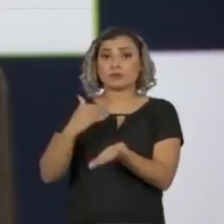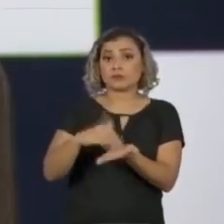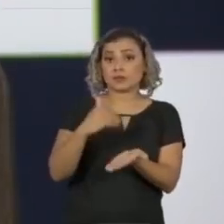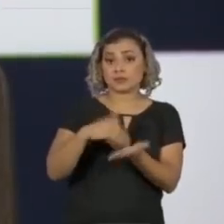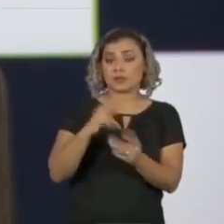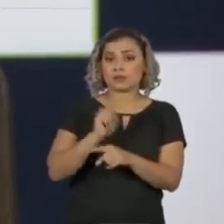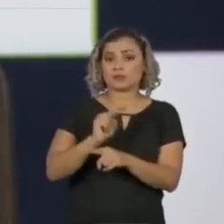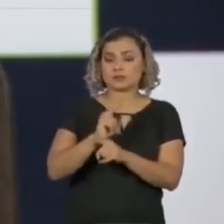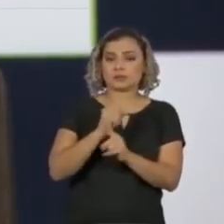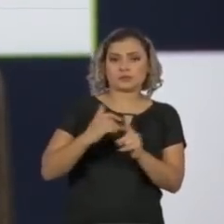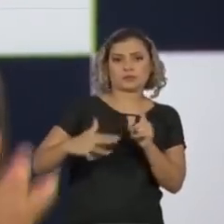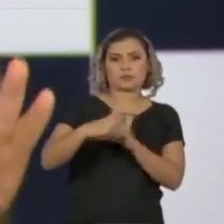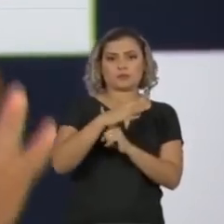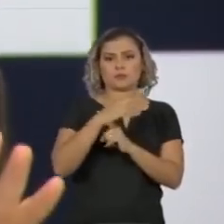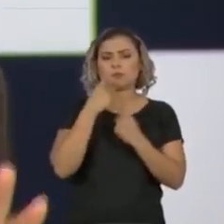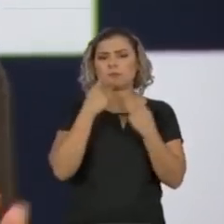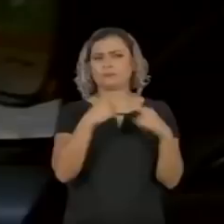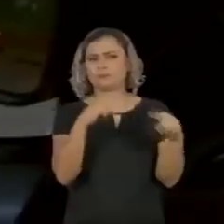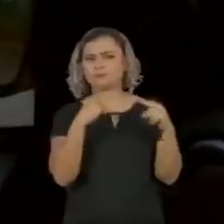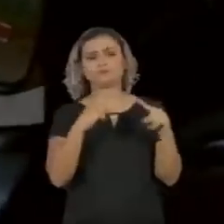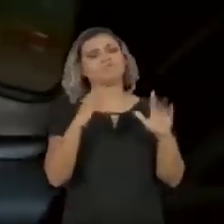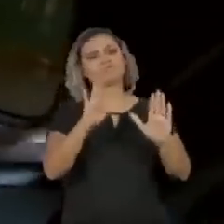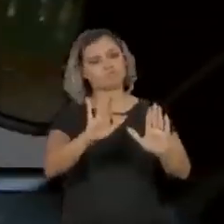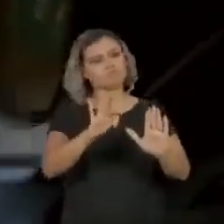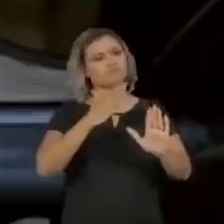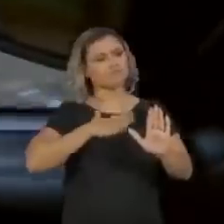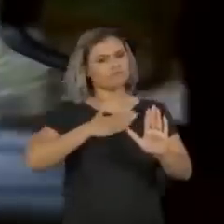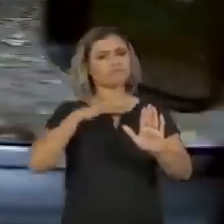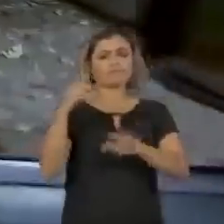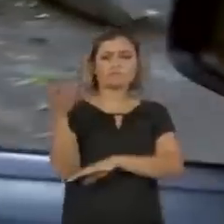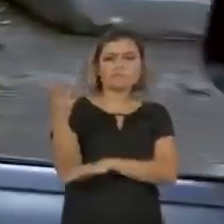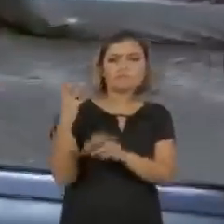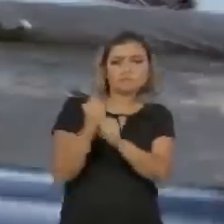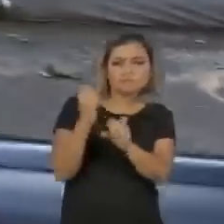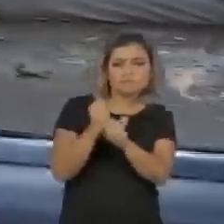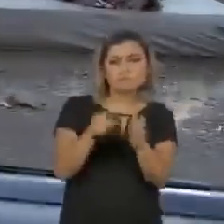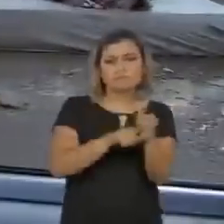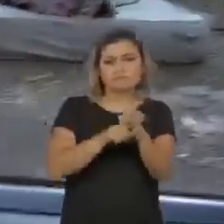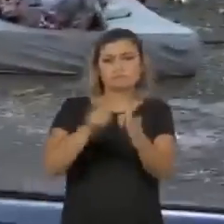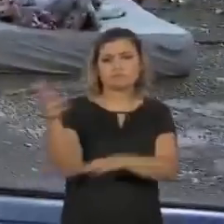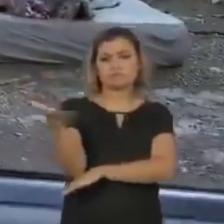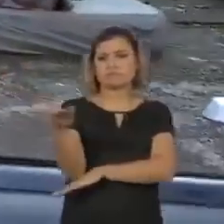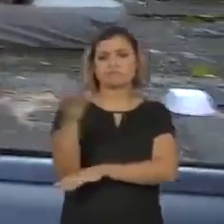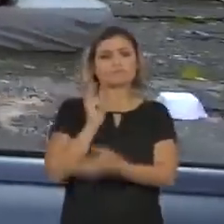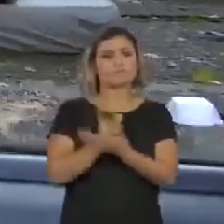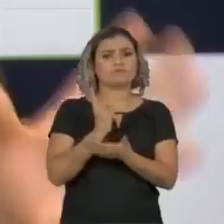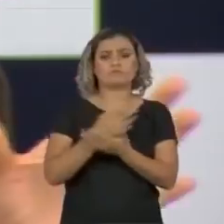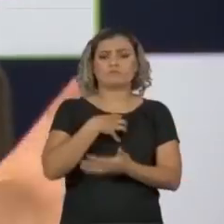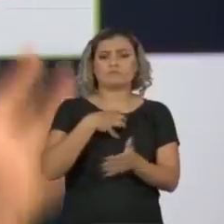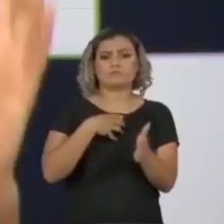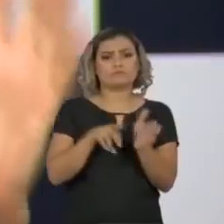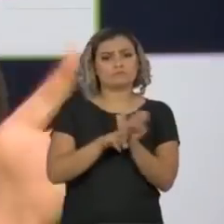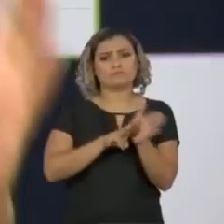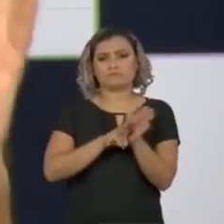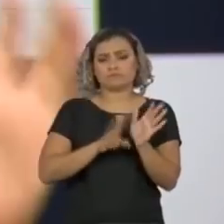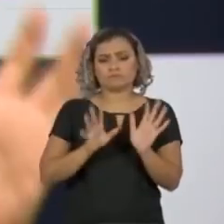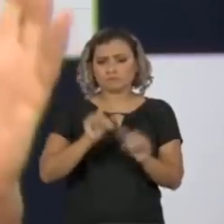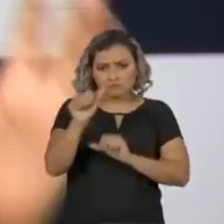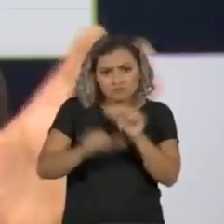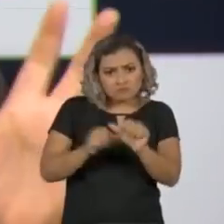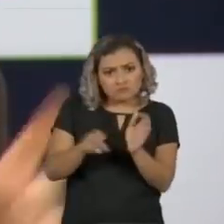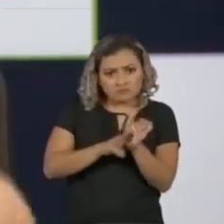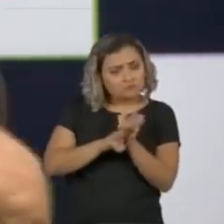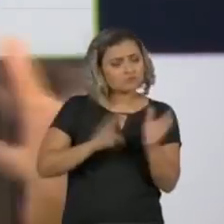Assistência Social rebate as críticas e explica que o censo dos moradores de rua segue sempre a mesma metodologia. Não houve uma mudança